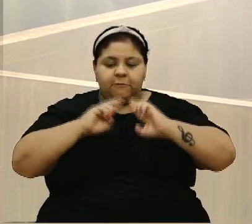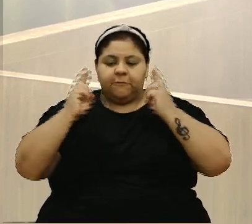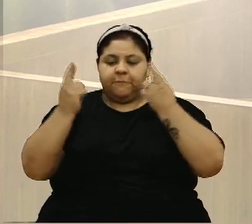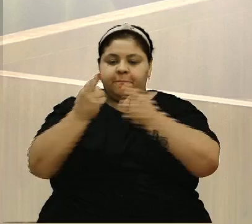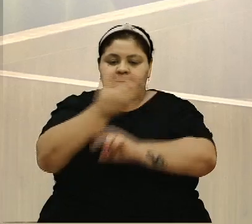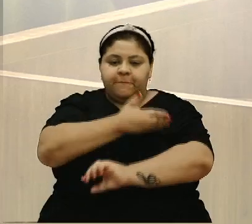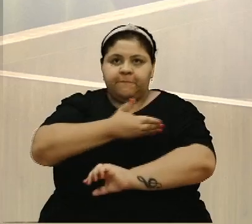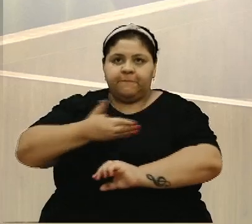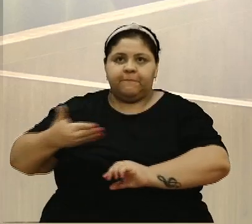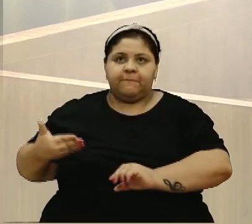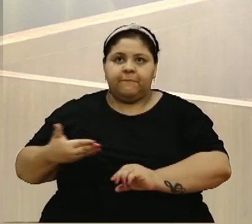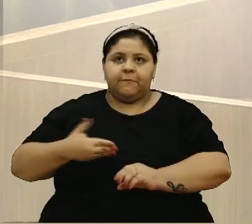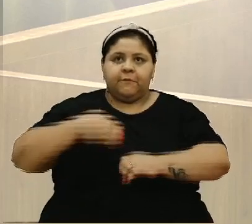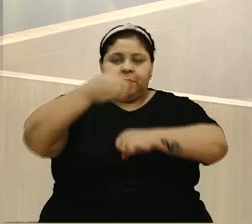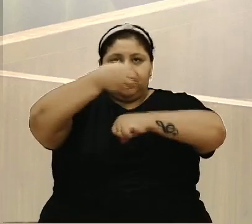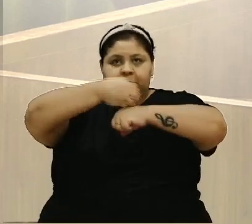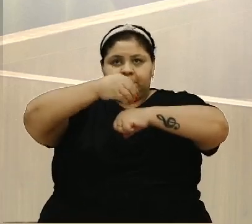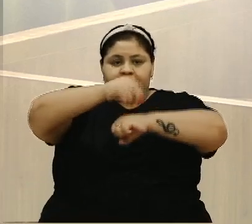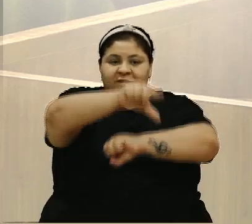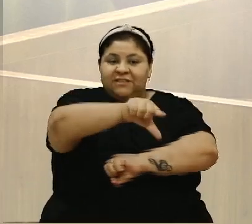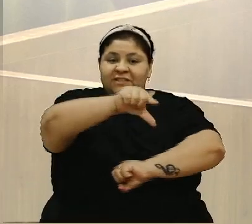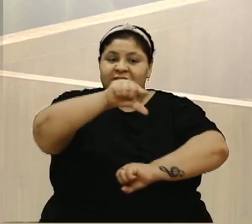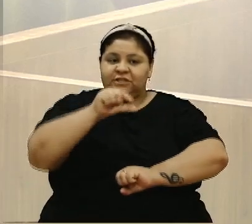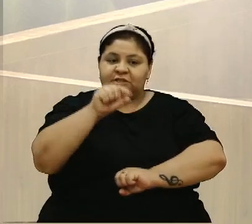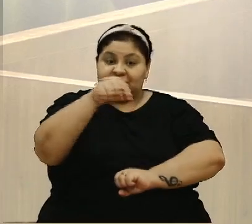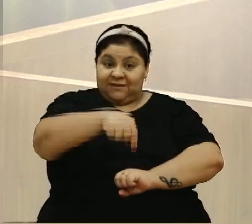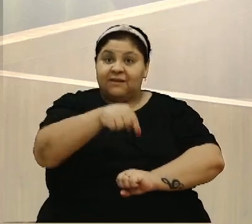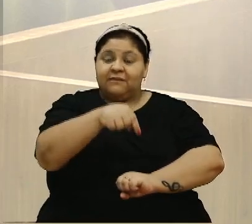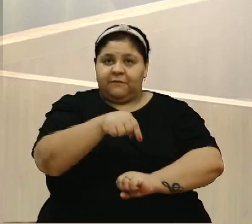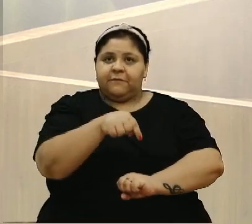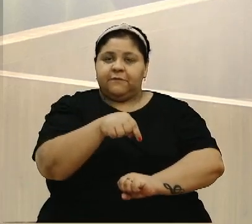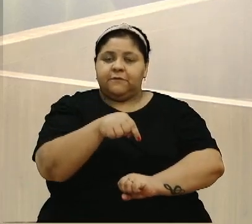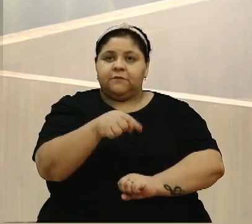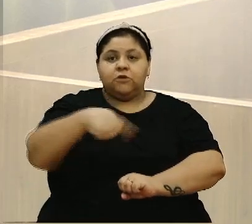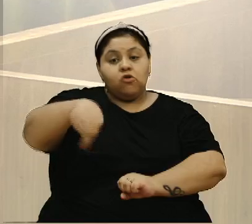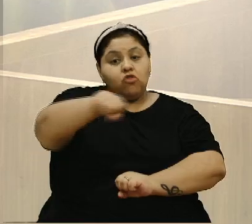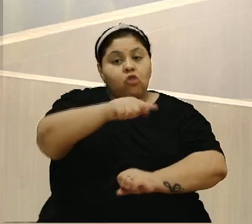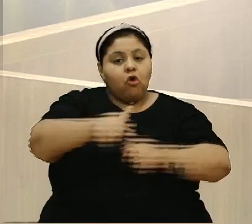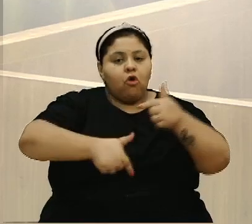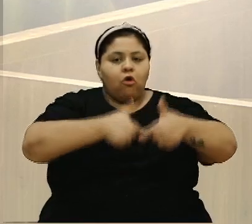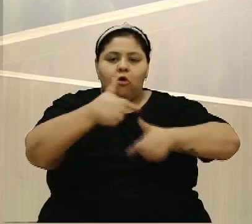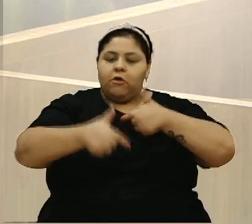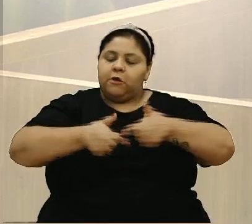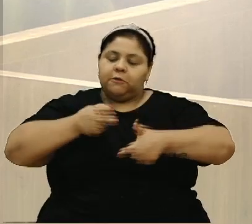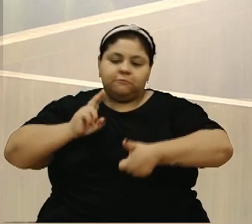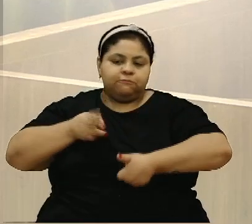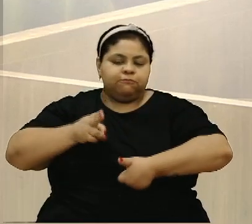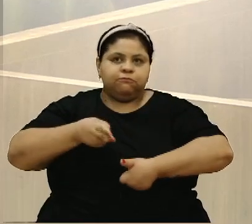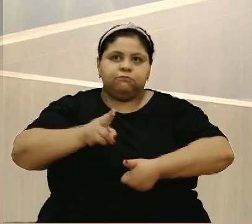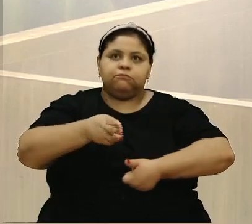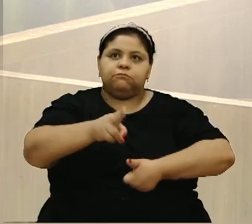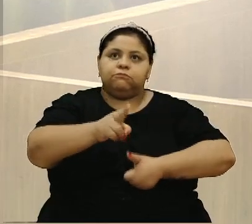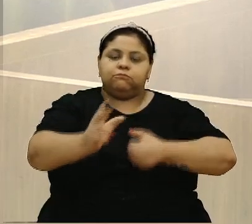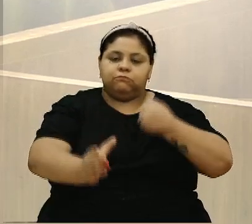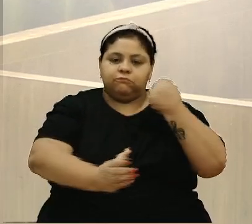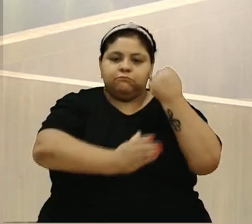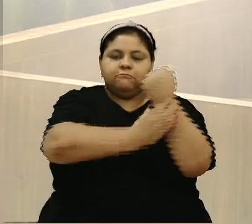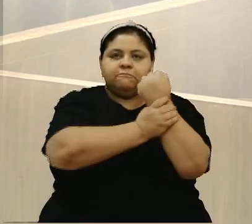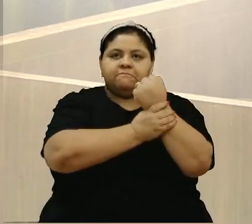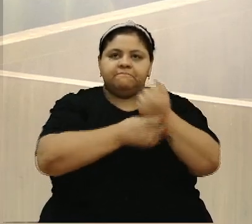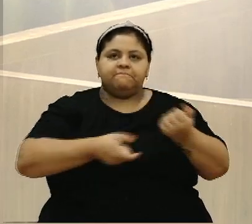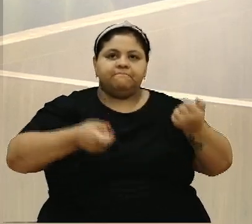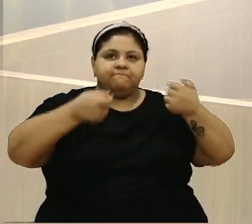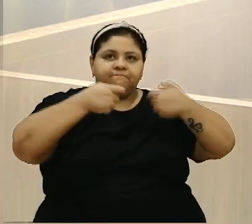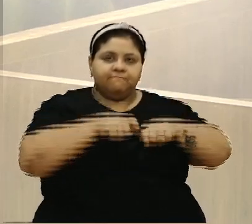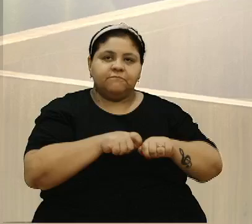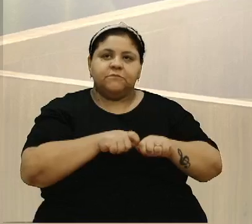públicas, proposições e das decisões tomadas aqui, nós trabalhamos incansavelmente para garantir que as necessidades